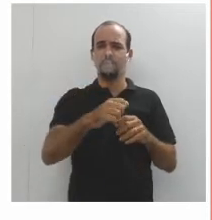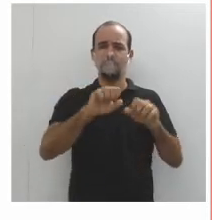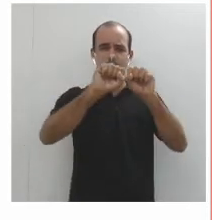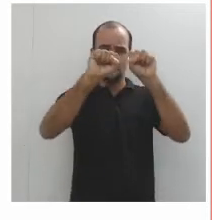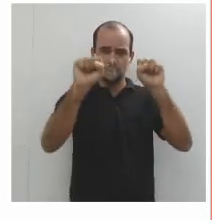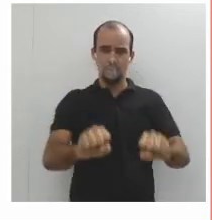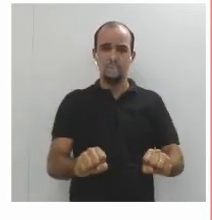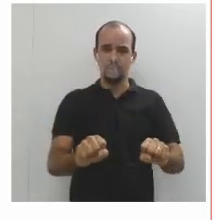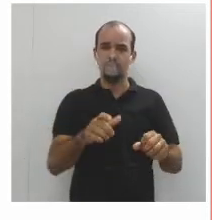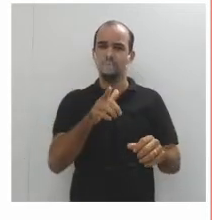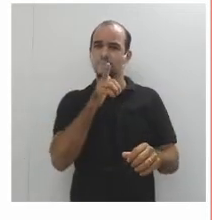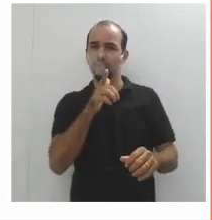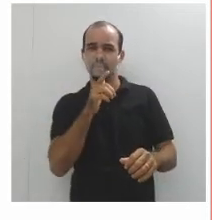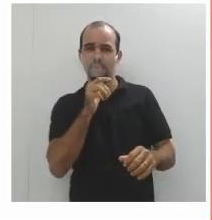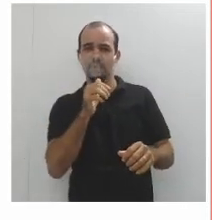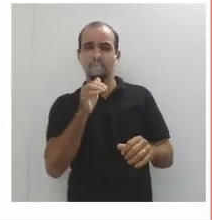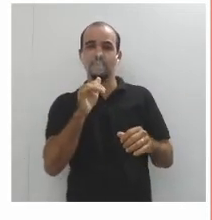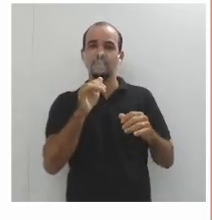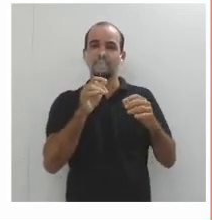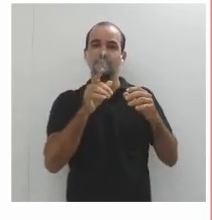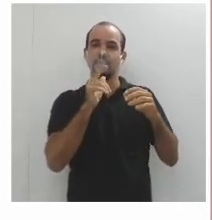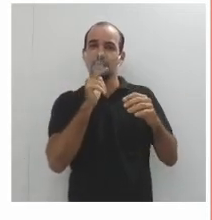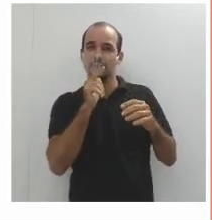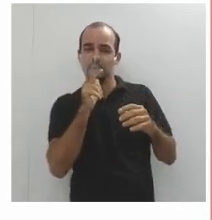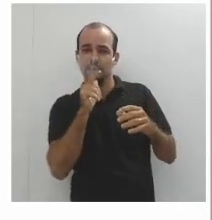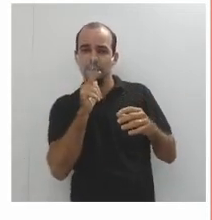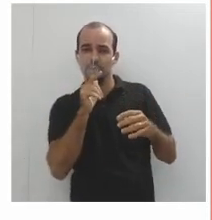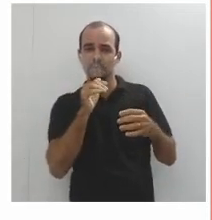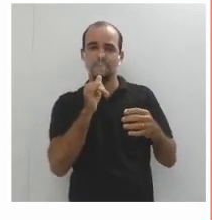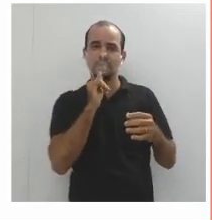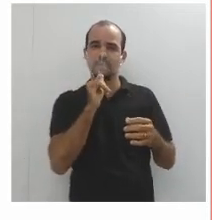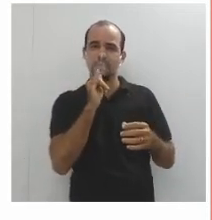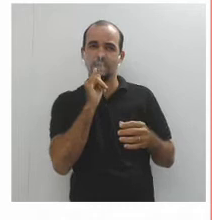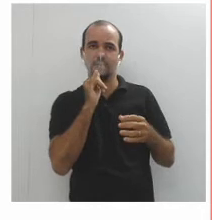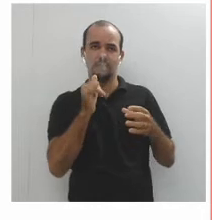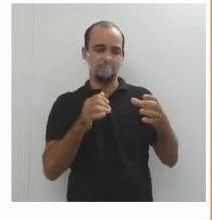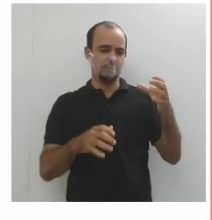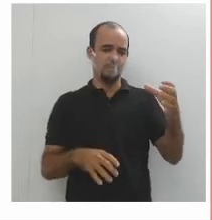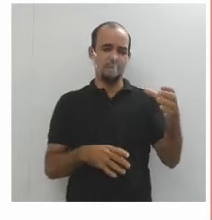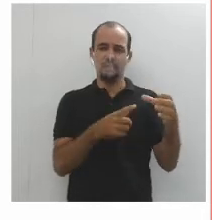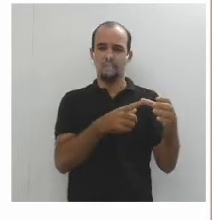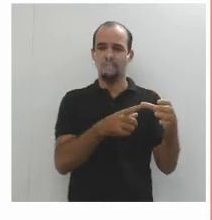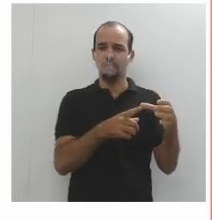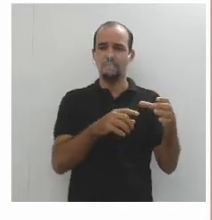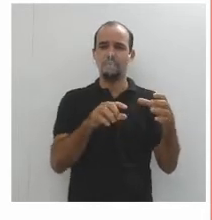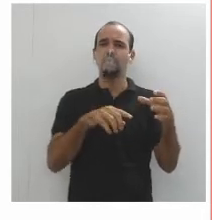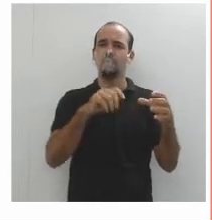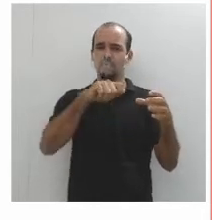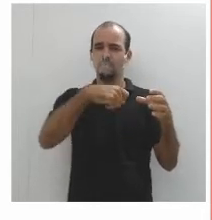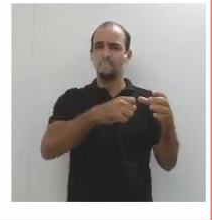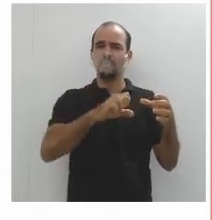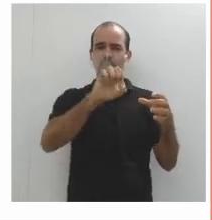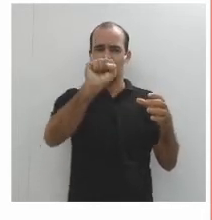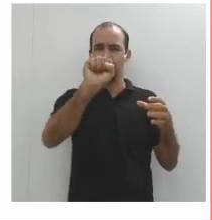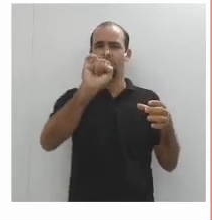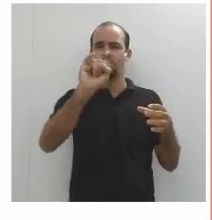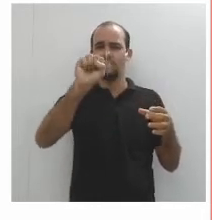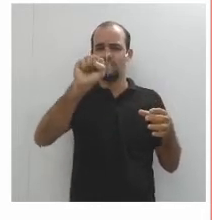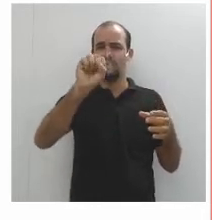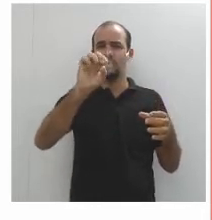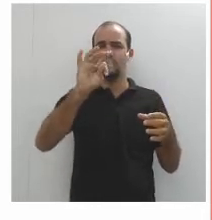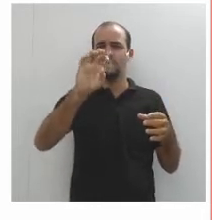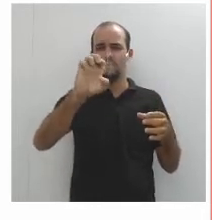essa matéria separada, nós temos um sistema. Esse sistema ele pode